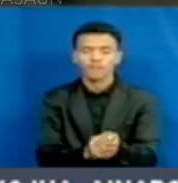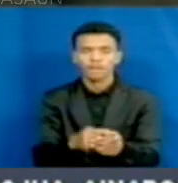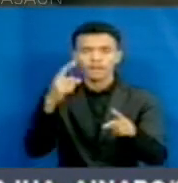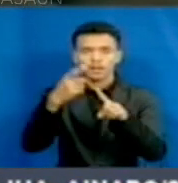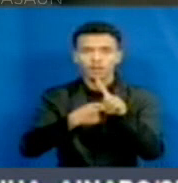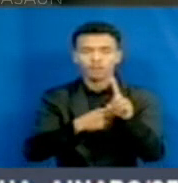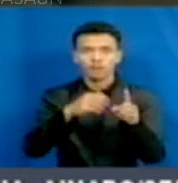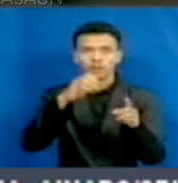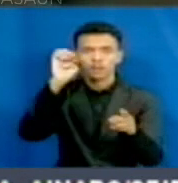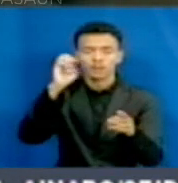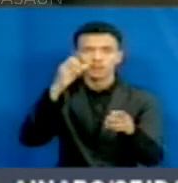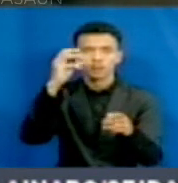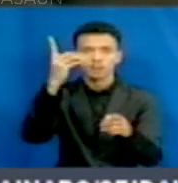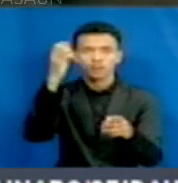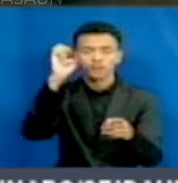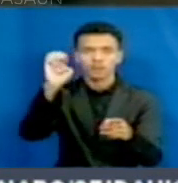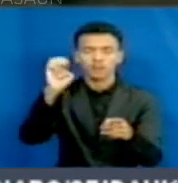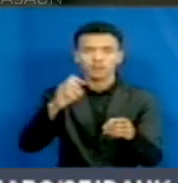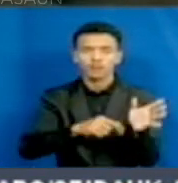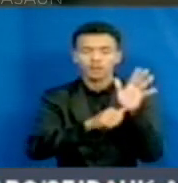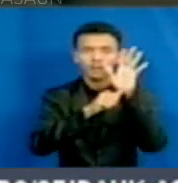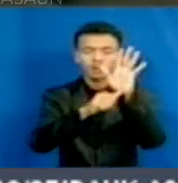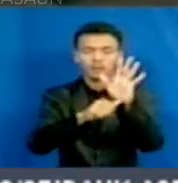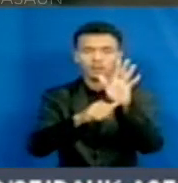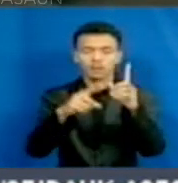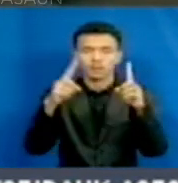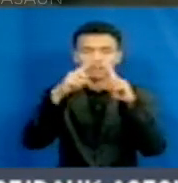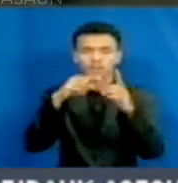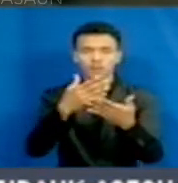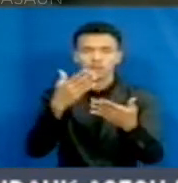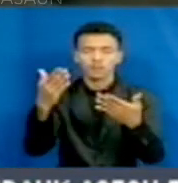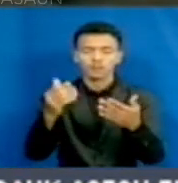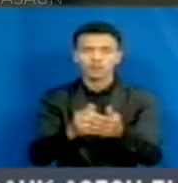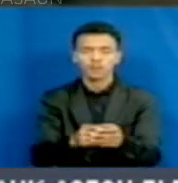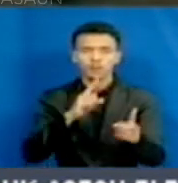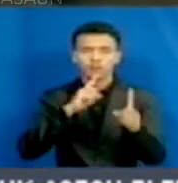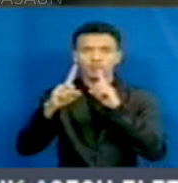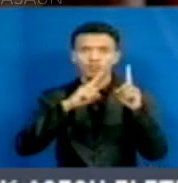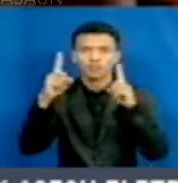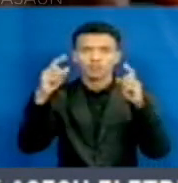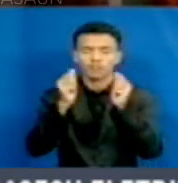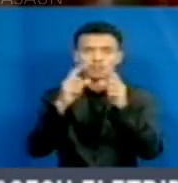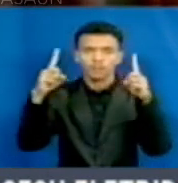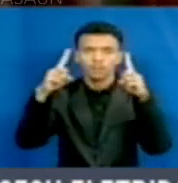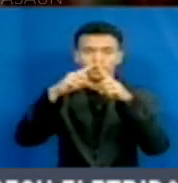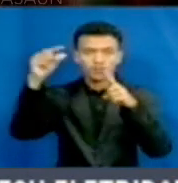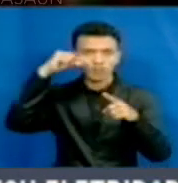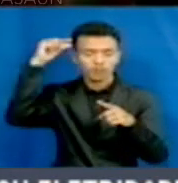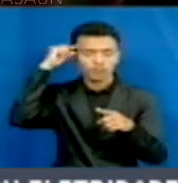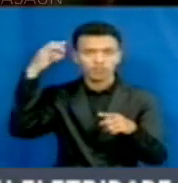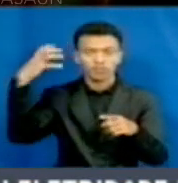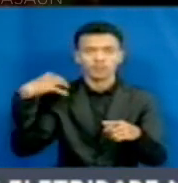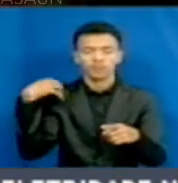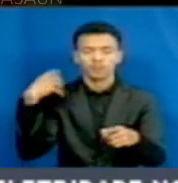fulan estatística halau apresentação ba índice preço consumidor, hori informa ba governo no instituição